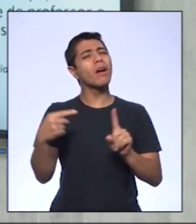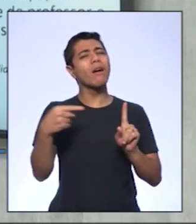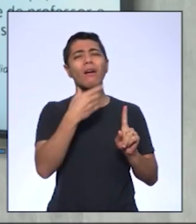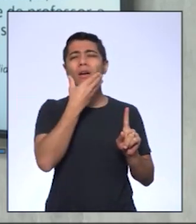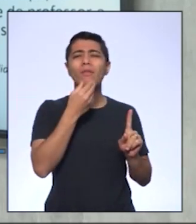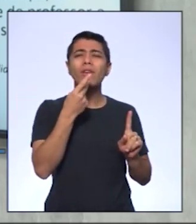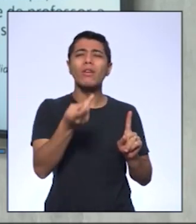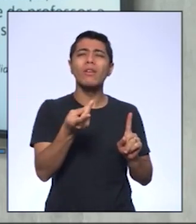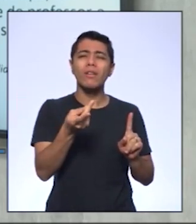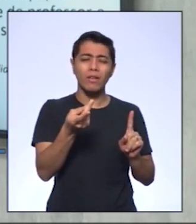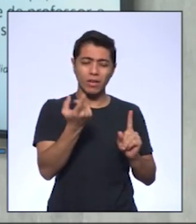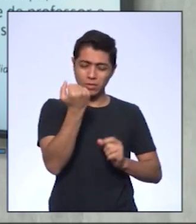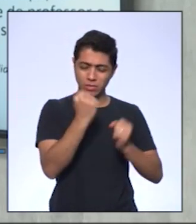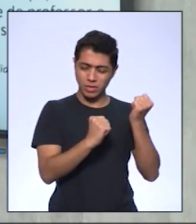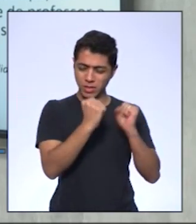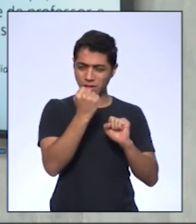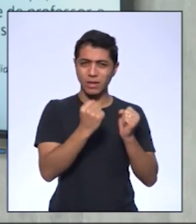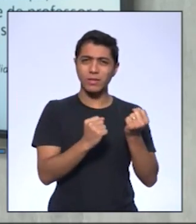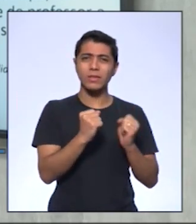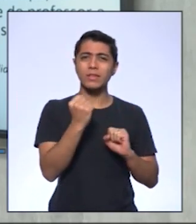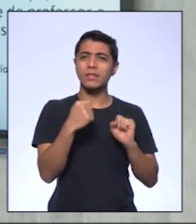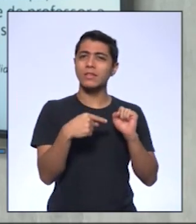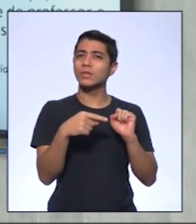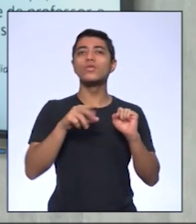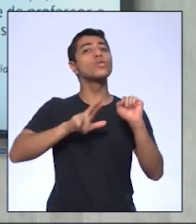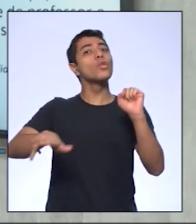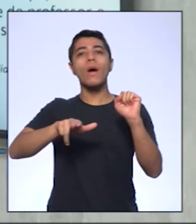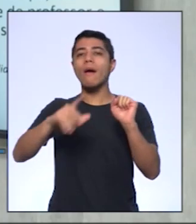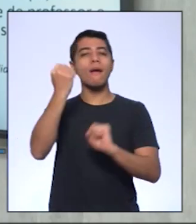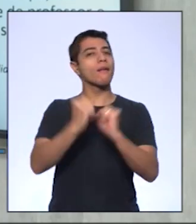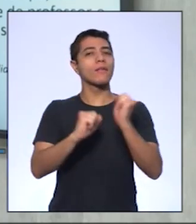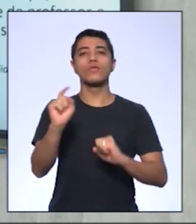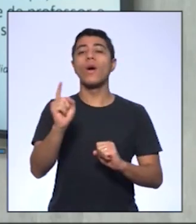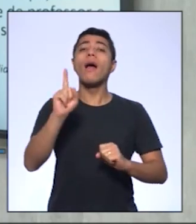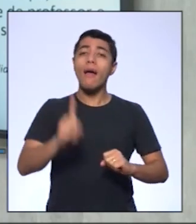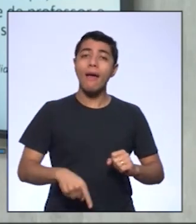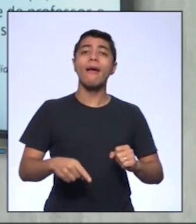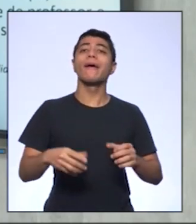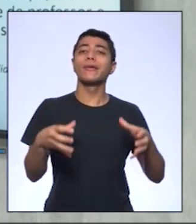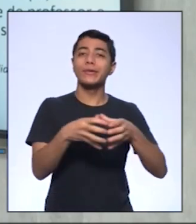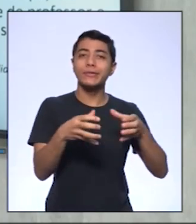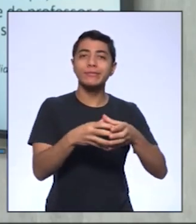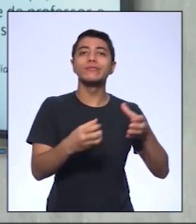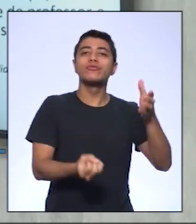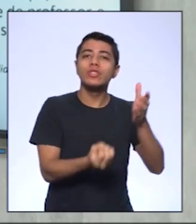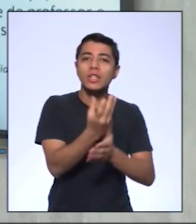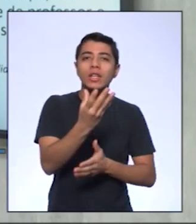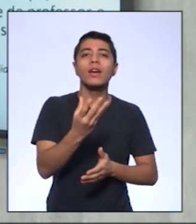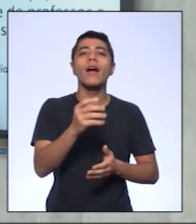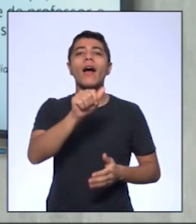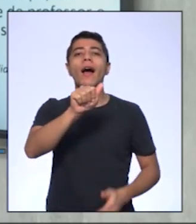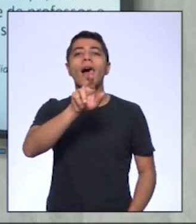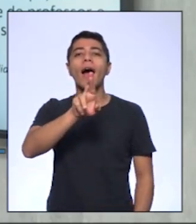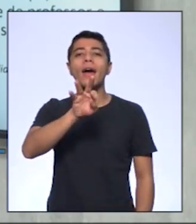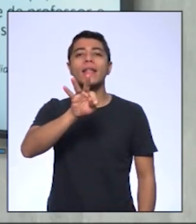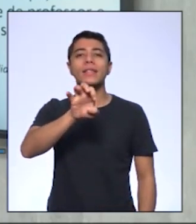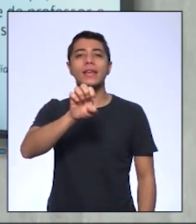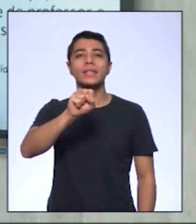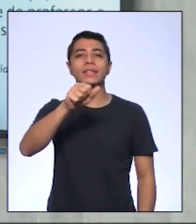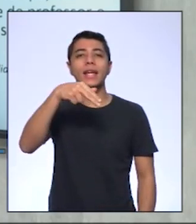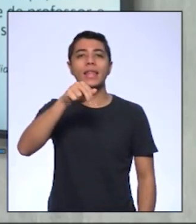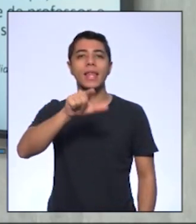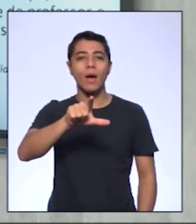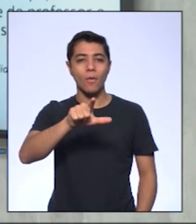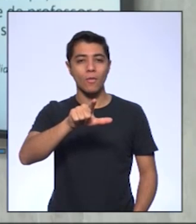licença poética para falar de produção que existia. Então veio o comércio e veio a produção, né, artesanal. Só que ele usa o